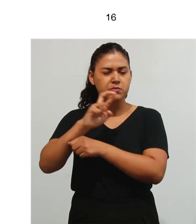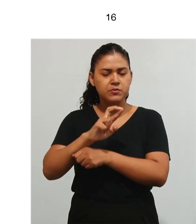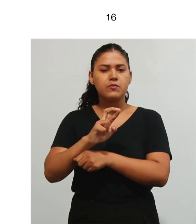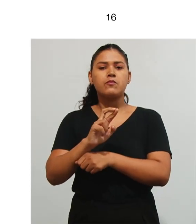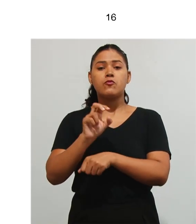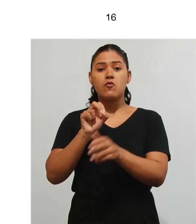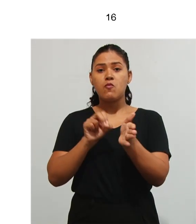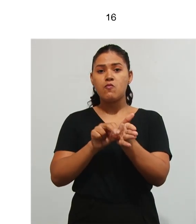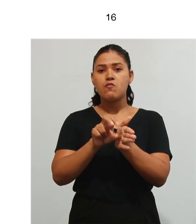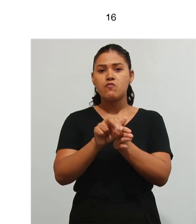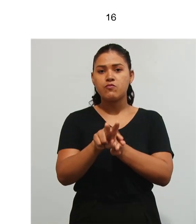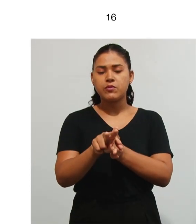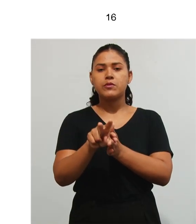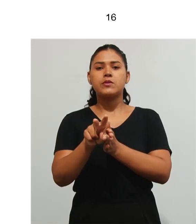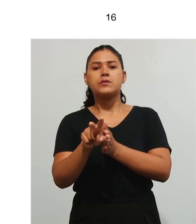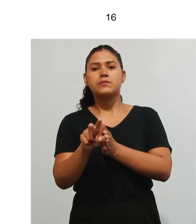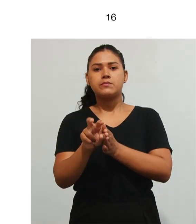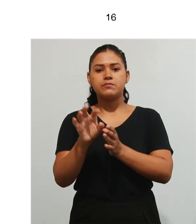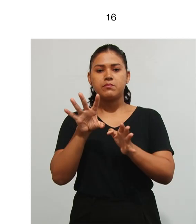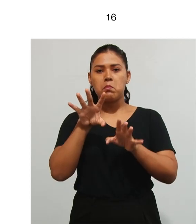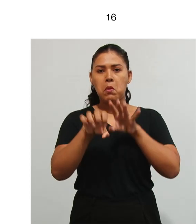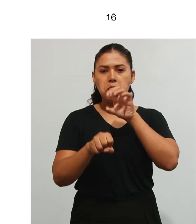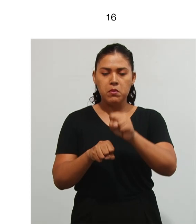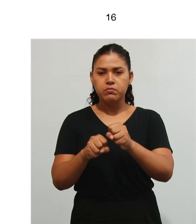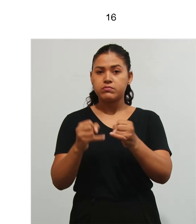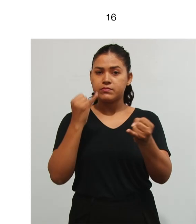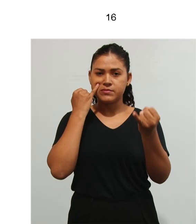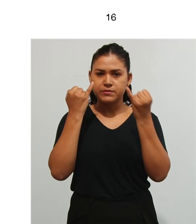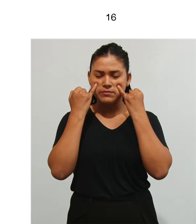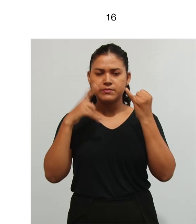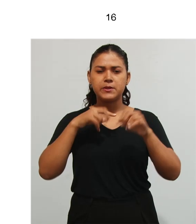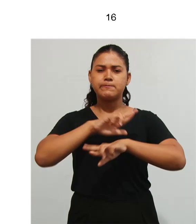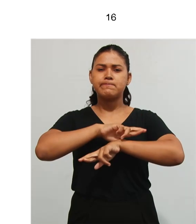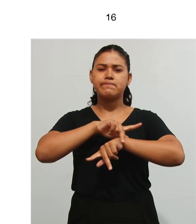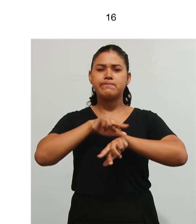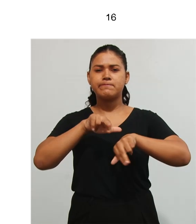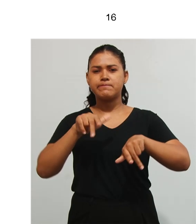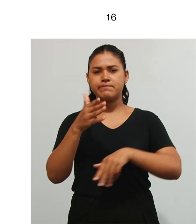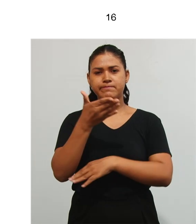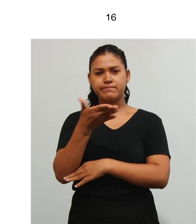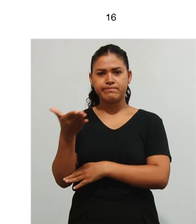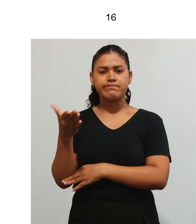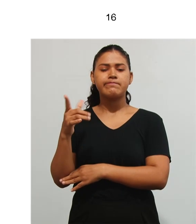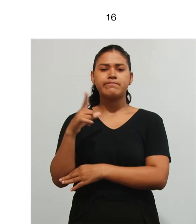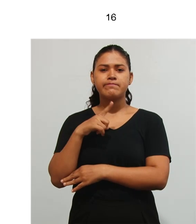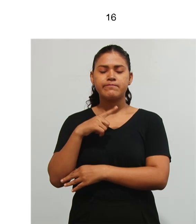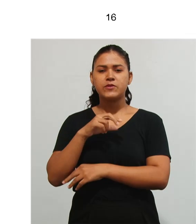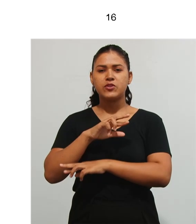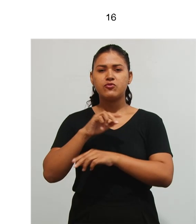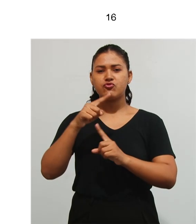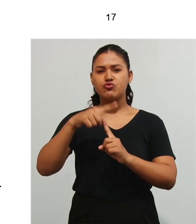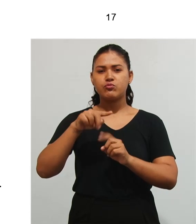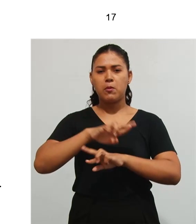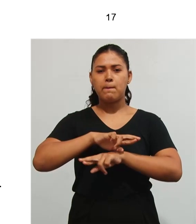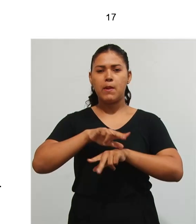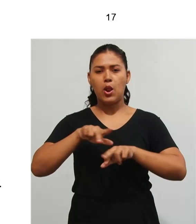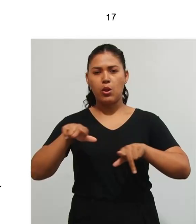digamos assim, mais recentes que vem ganhando destaque aí em relação a essas